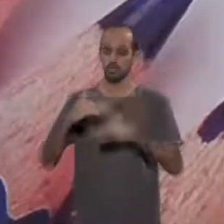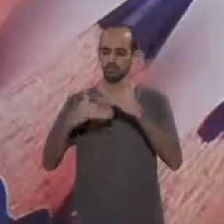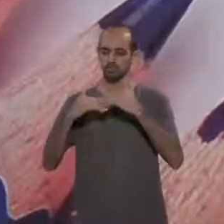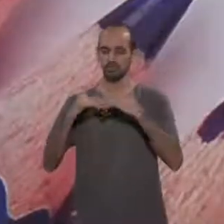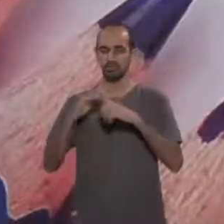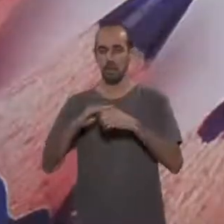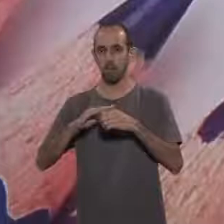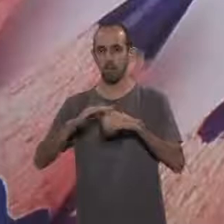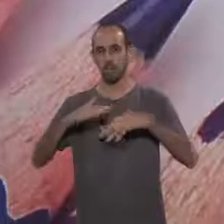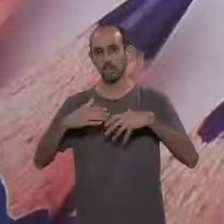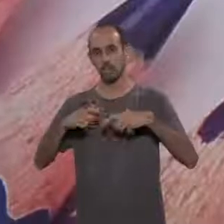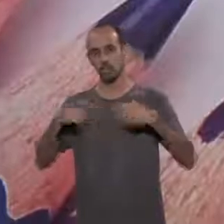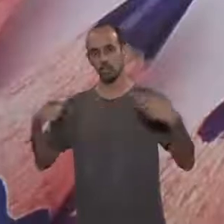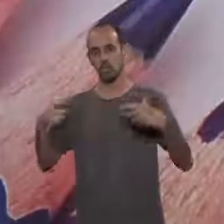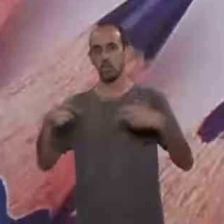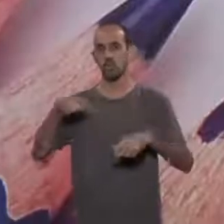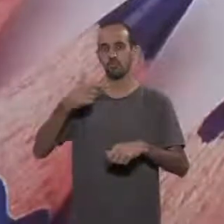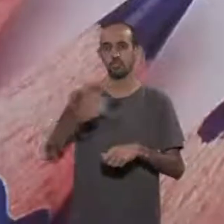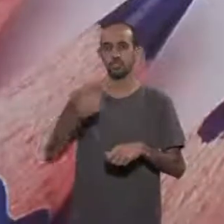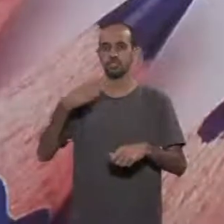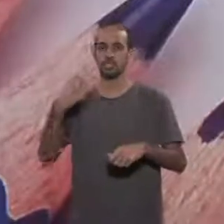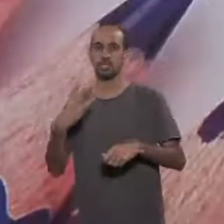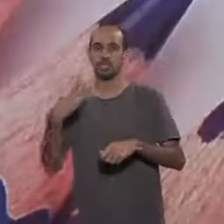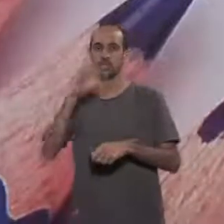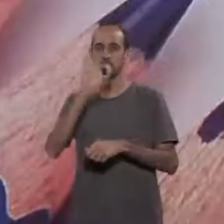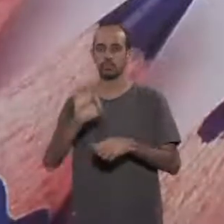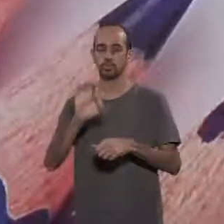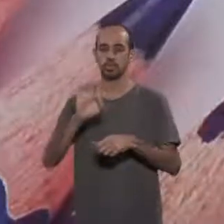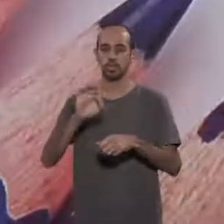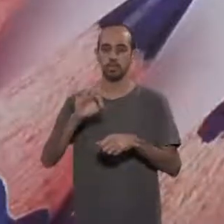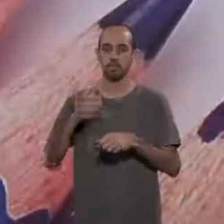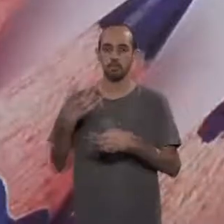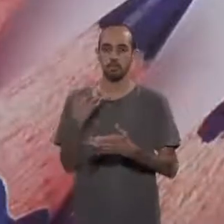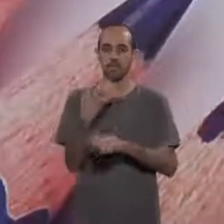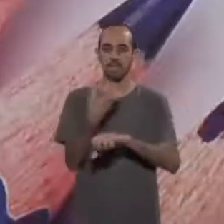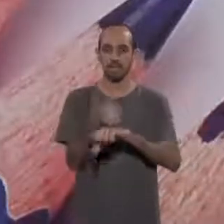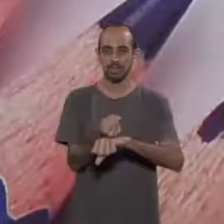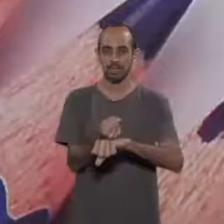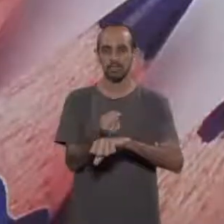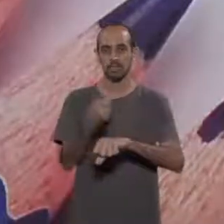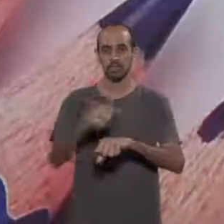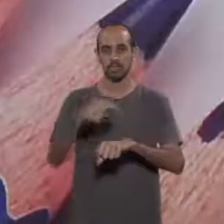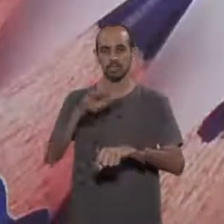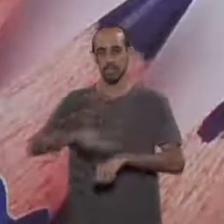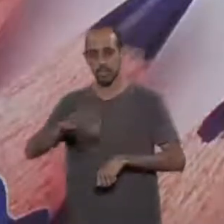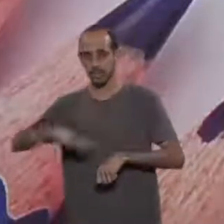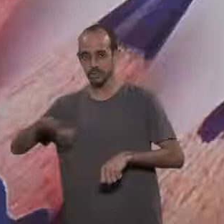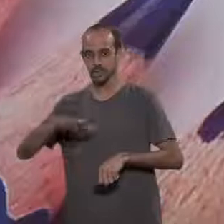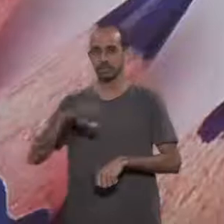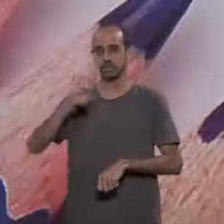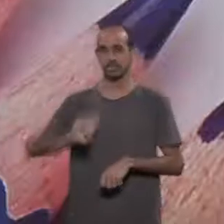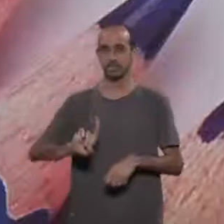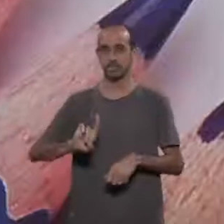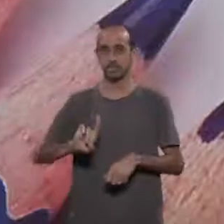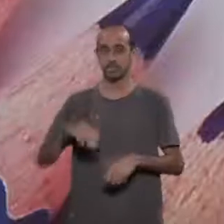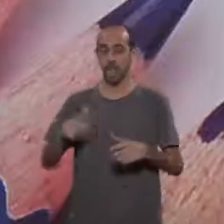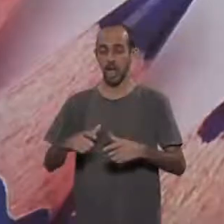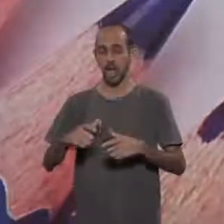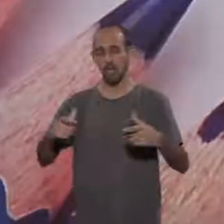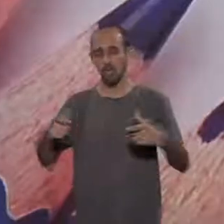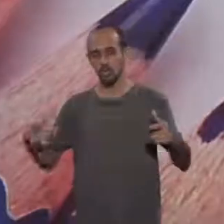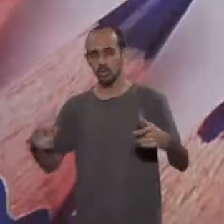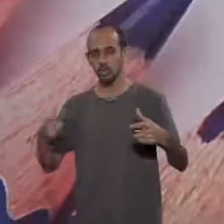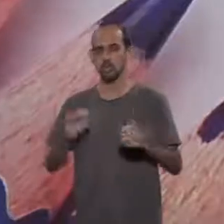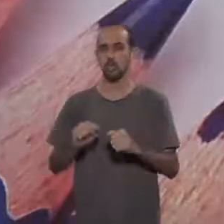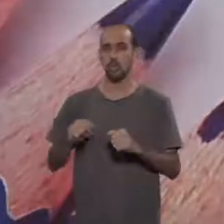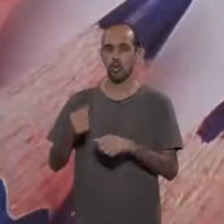aumento de 23% no número de matrículas de crianças com deficiência. Queria que você explicasse um pouquinho isso. Aumentou, então vem